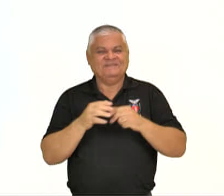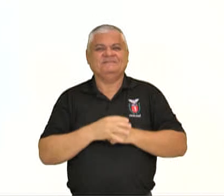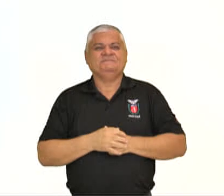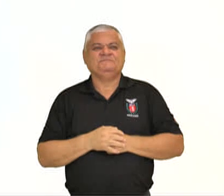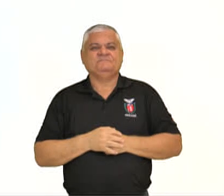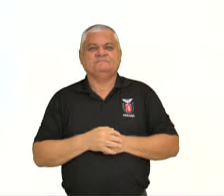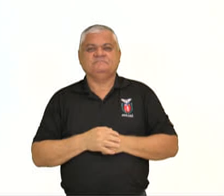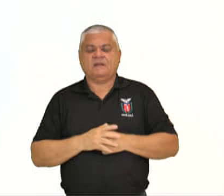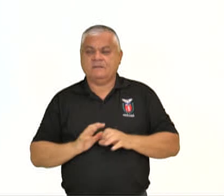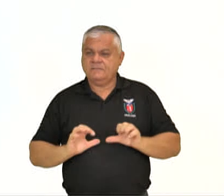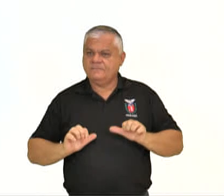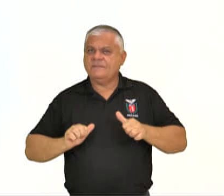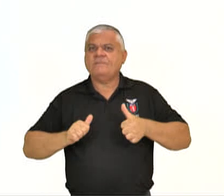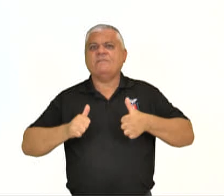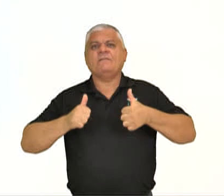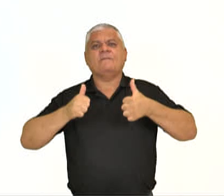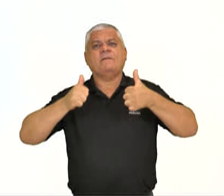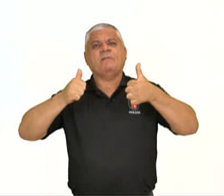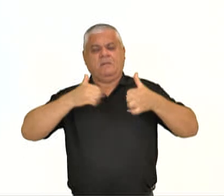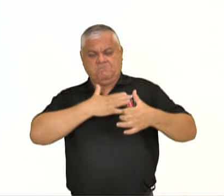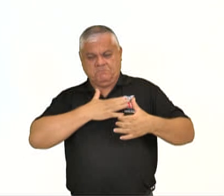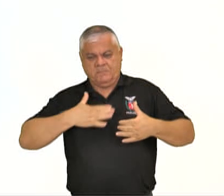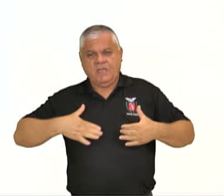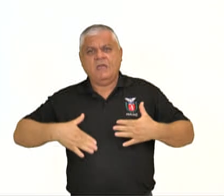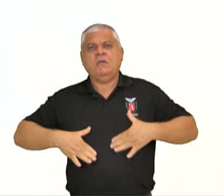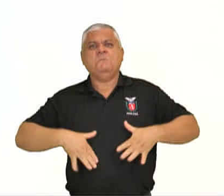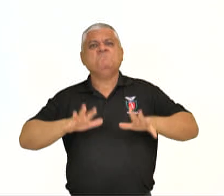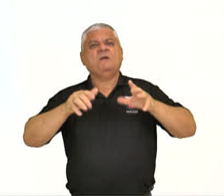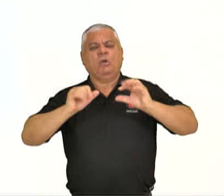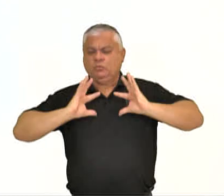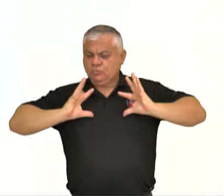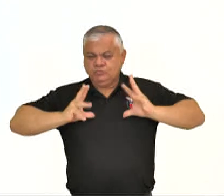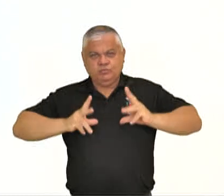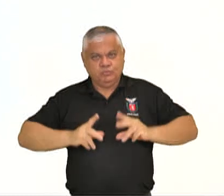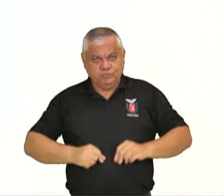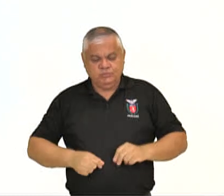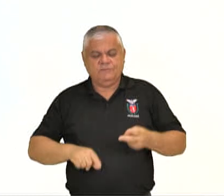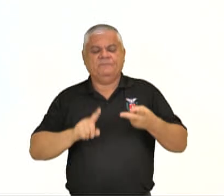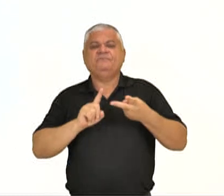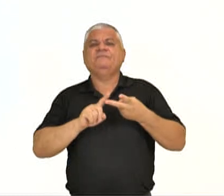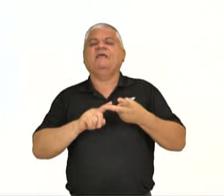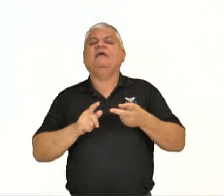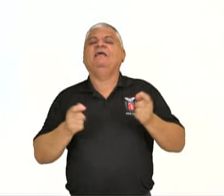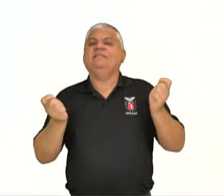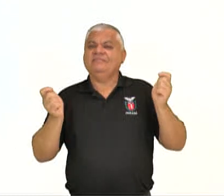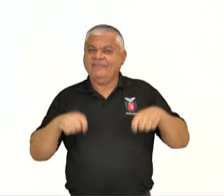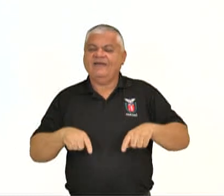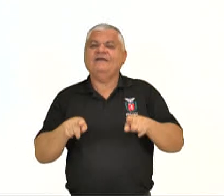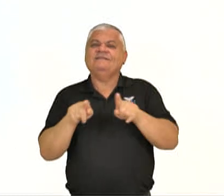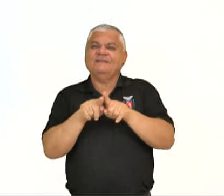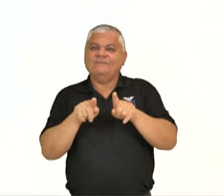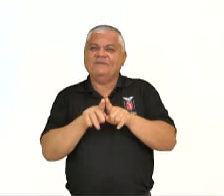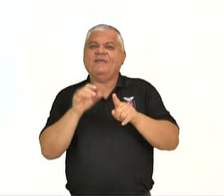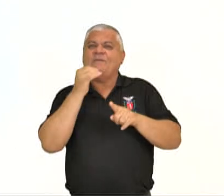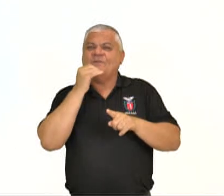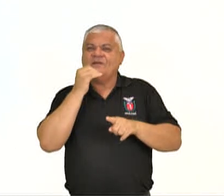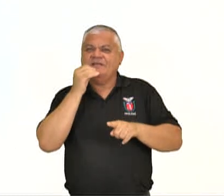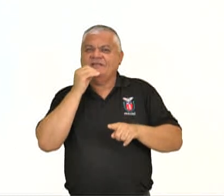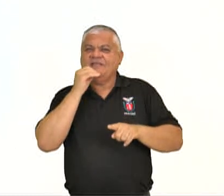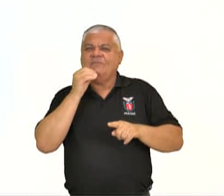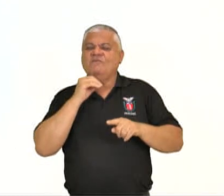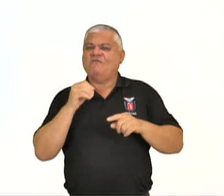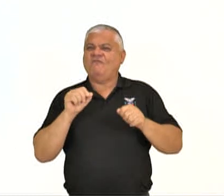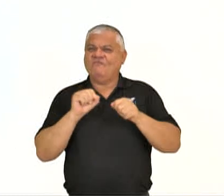vou melhorar o nosso condicionamento físico geral, a nossa capacidade de execução